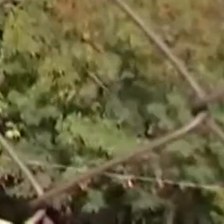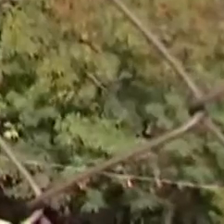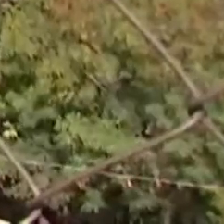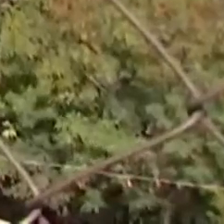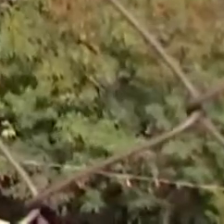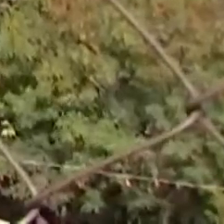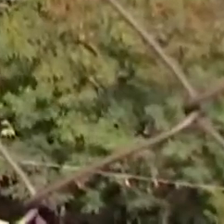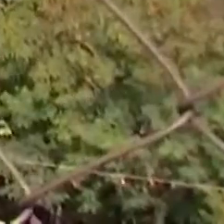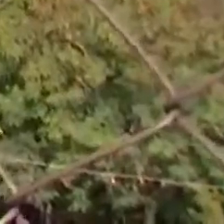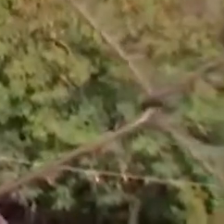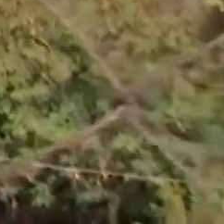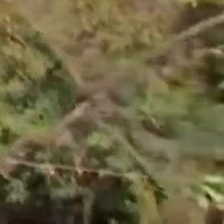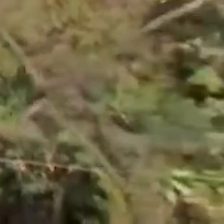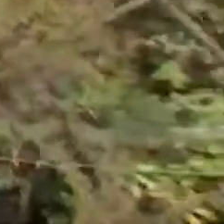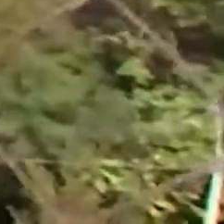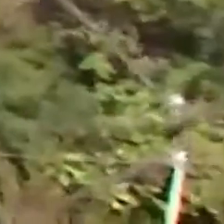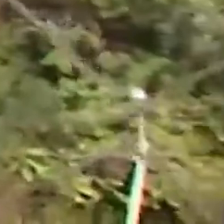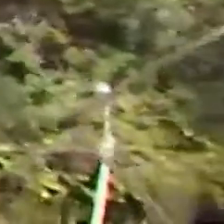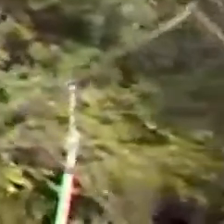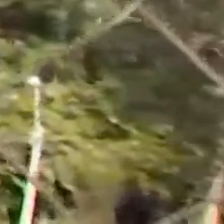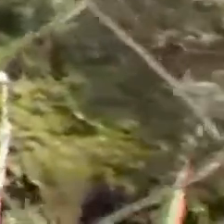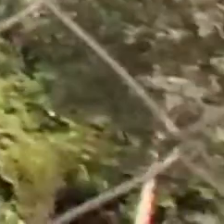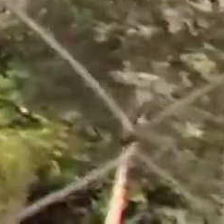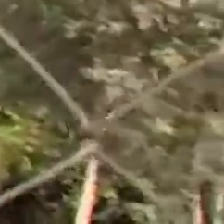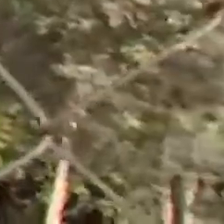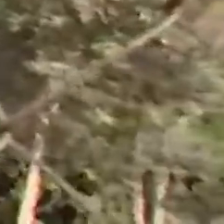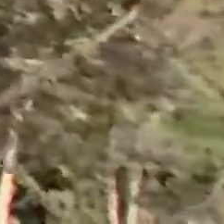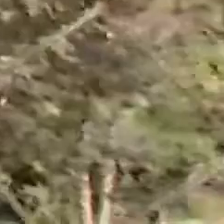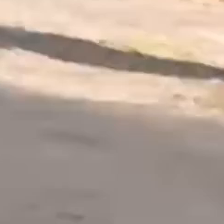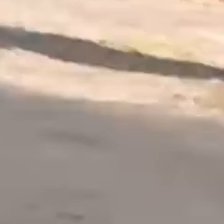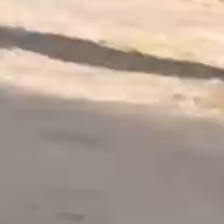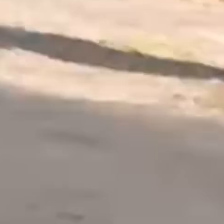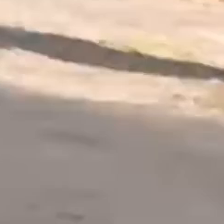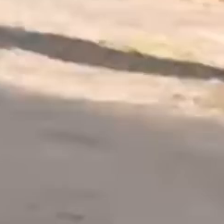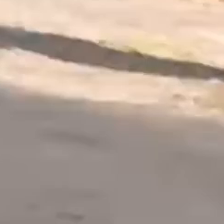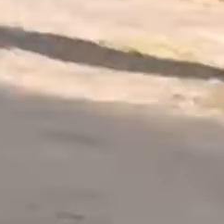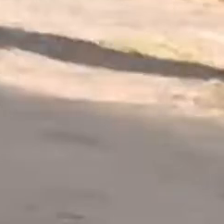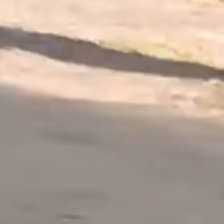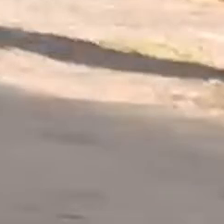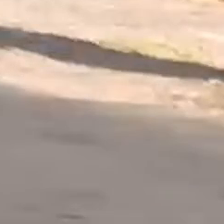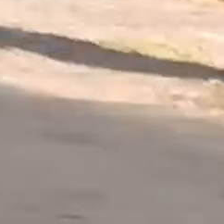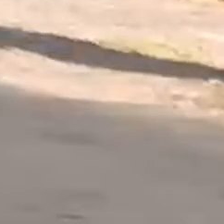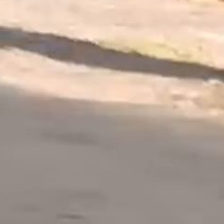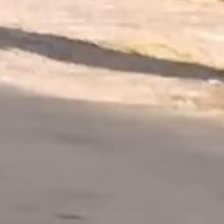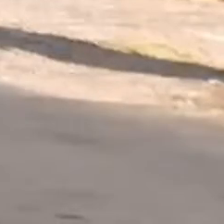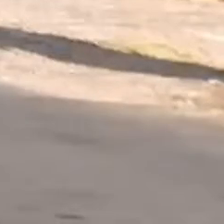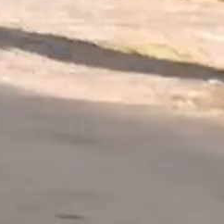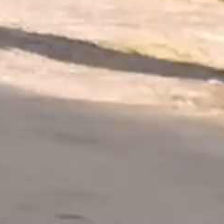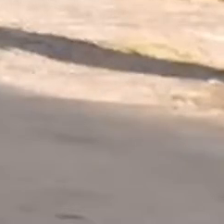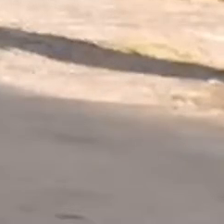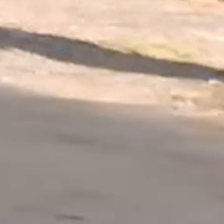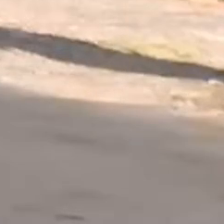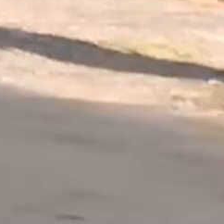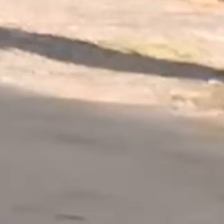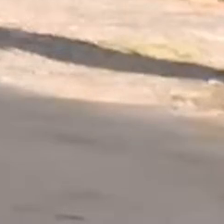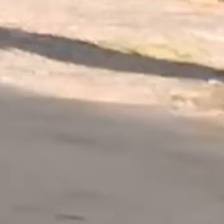possa fazer mais projetos de ciclovia e ciclofaixa e principalmente interligar isso nas demais ciclovias da cidade. levando mais um meio